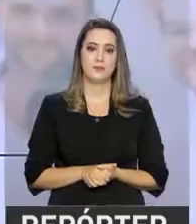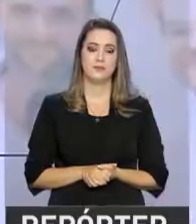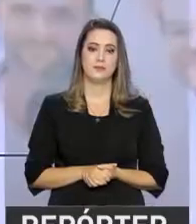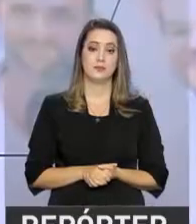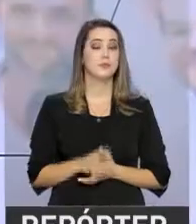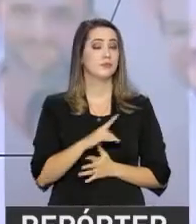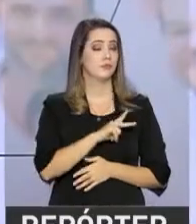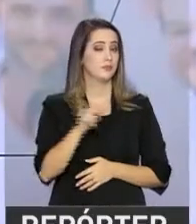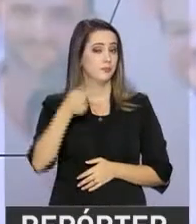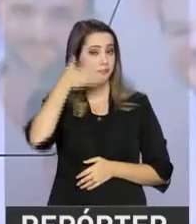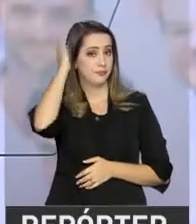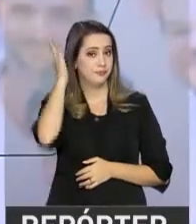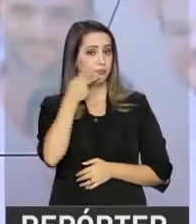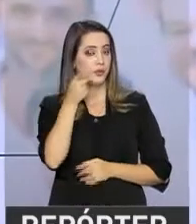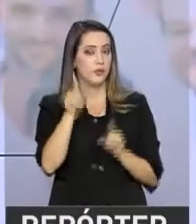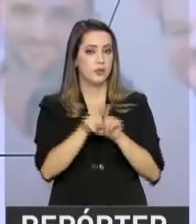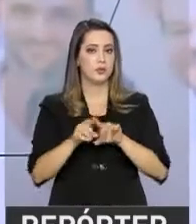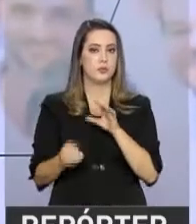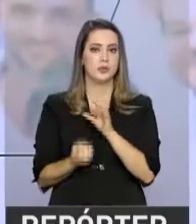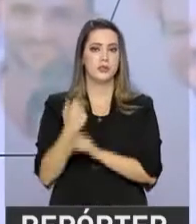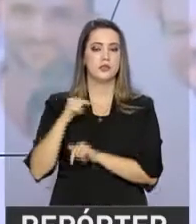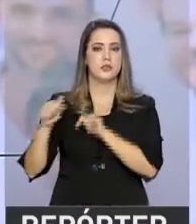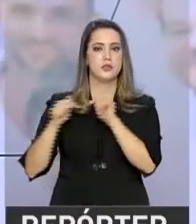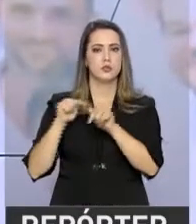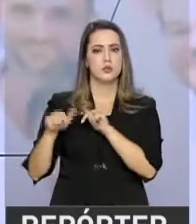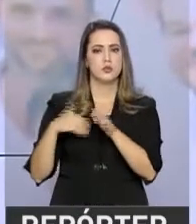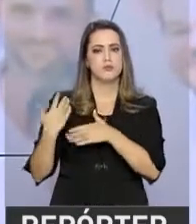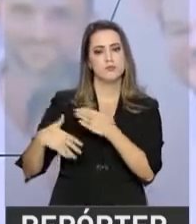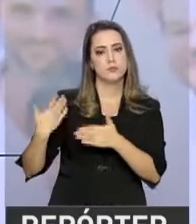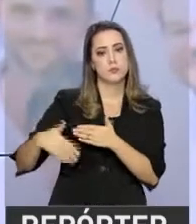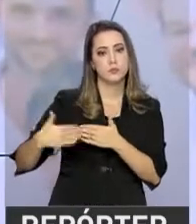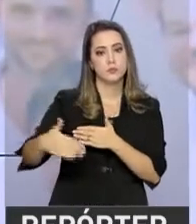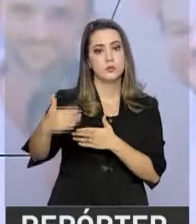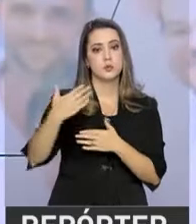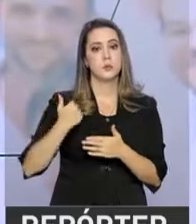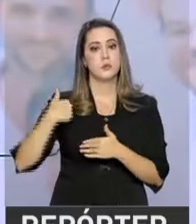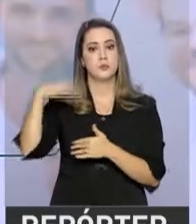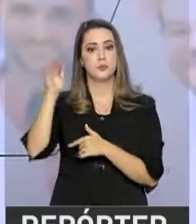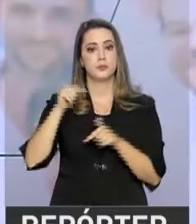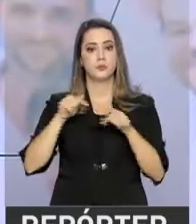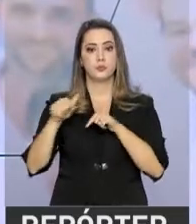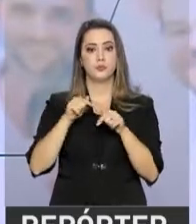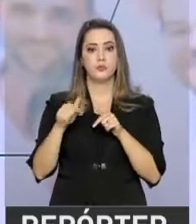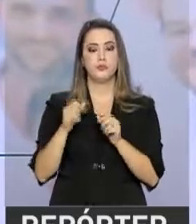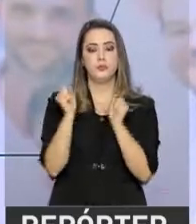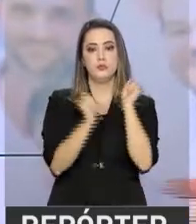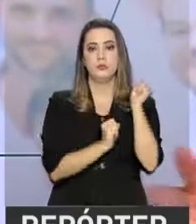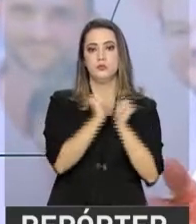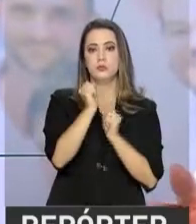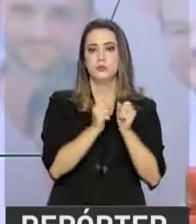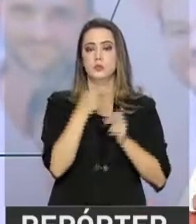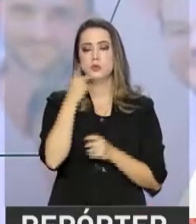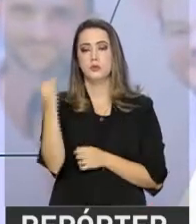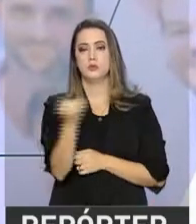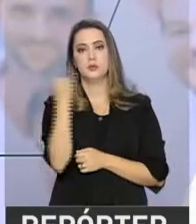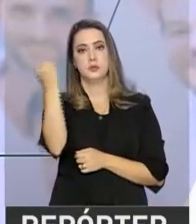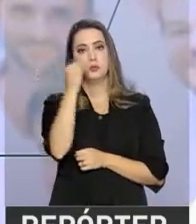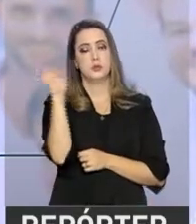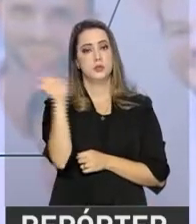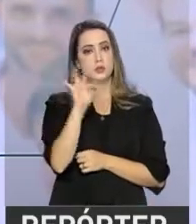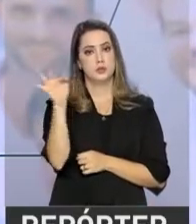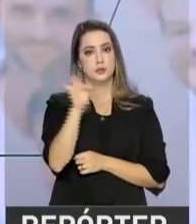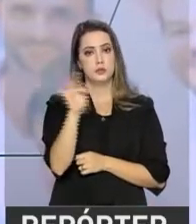O presidente Temer ressaltou a geração de novos empregos com a ampliação das atividades da fábrica e destacou que